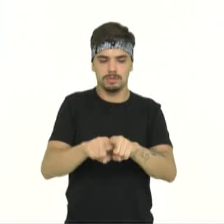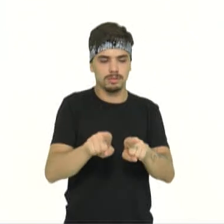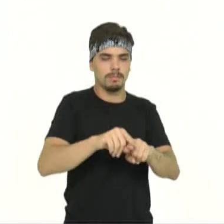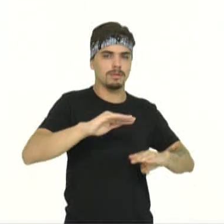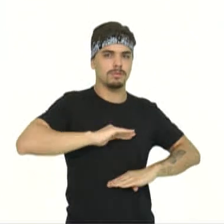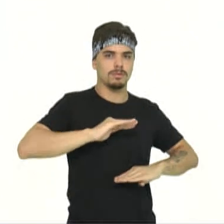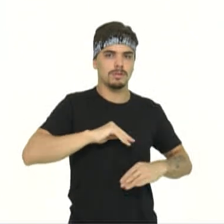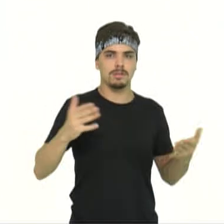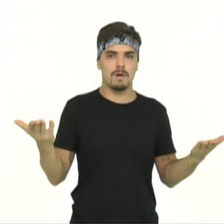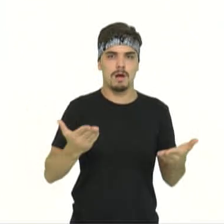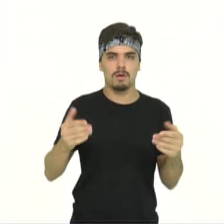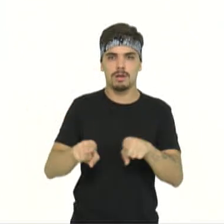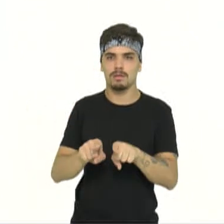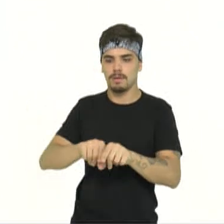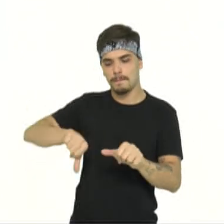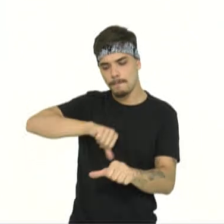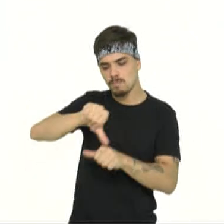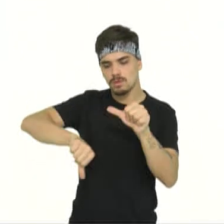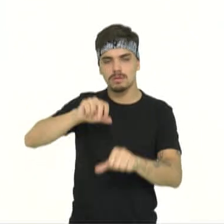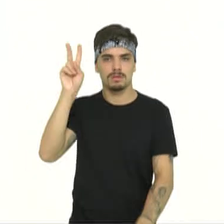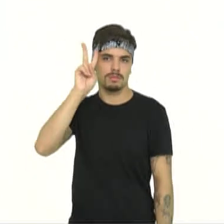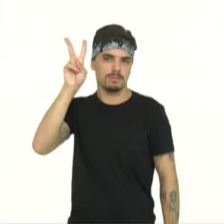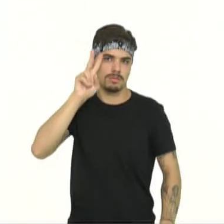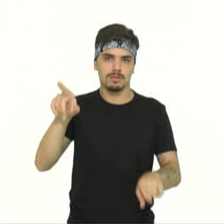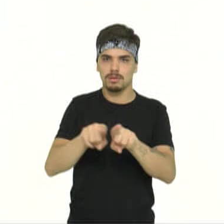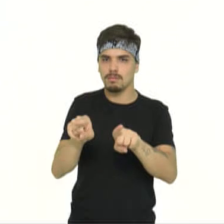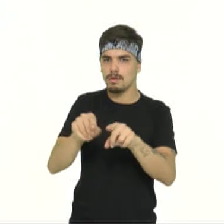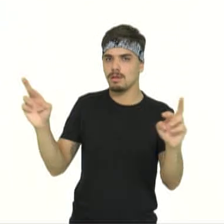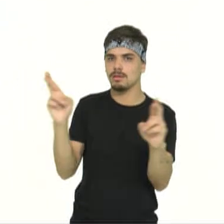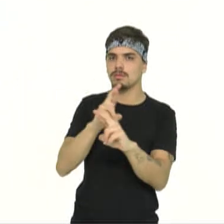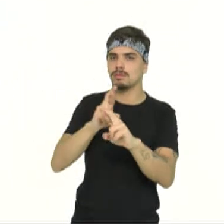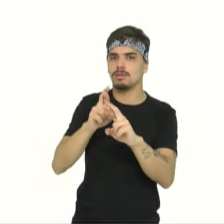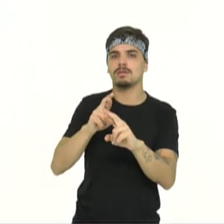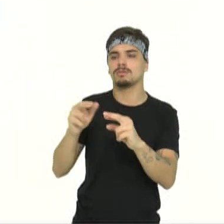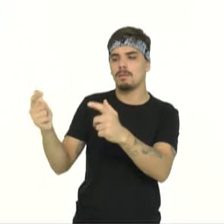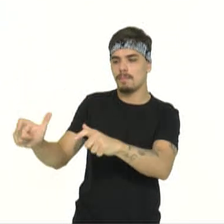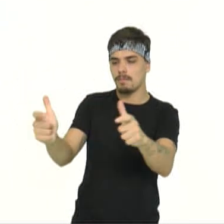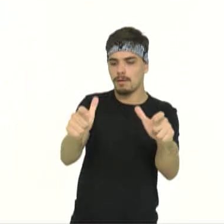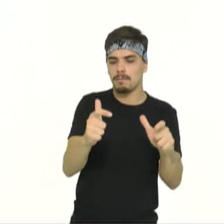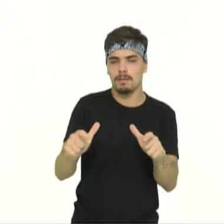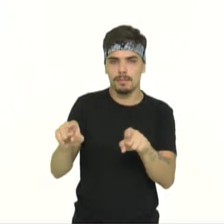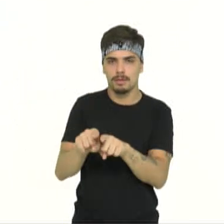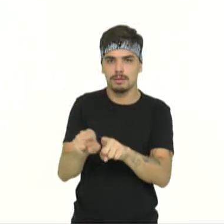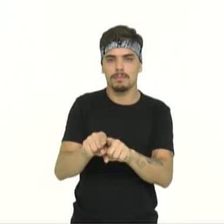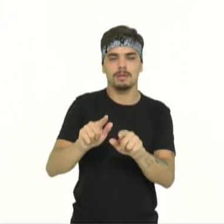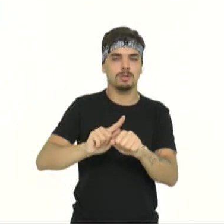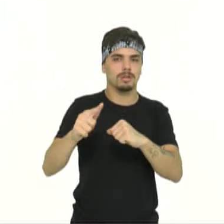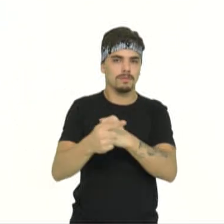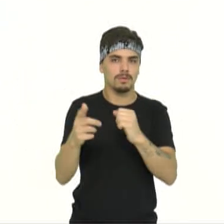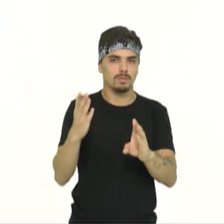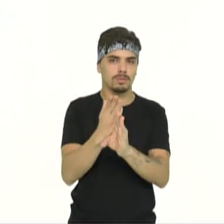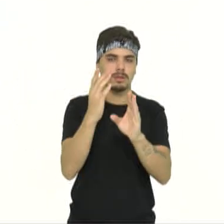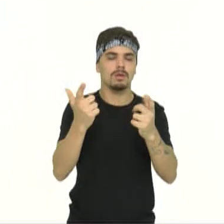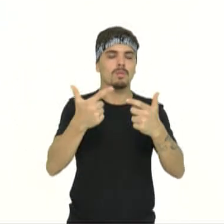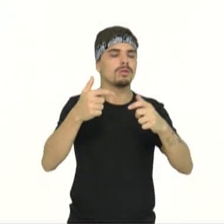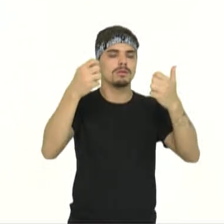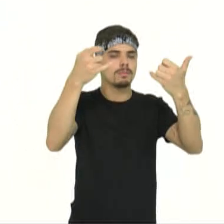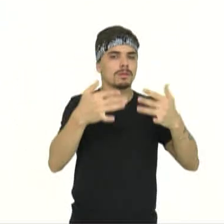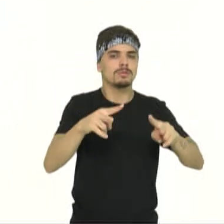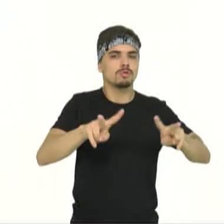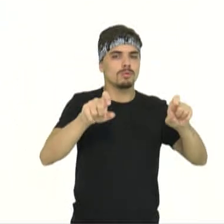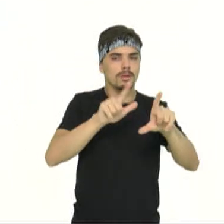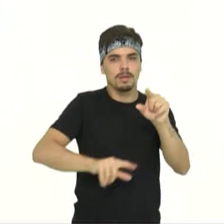situação atual, sua mudança histórica e suas relações espaciais, geograficamente localizadas. Estamos falando, letra